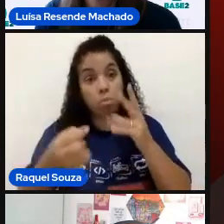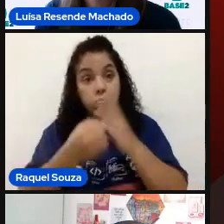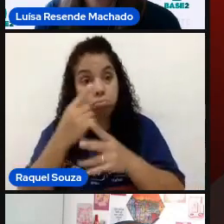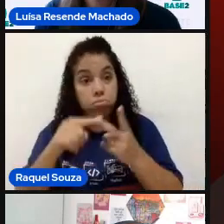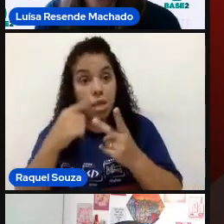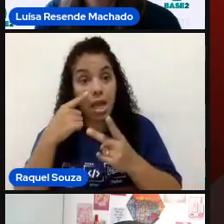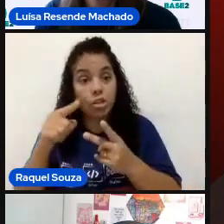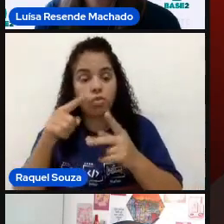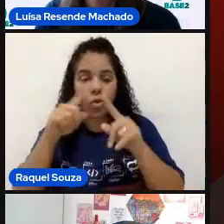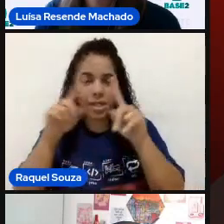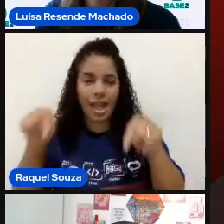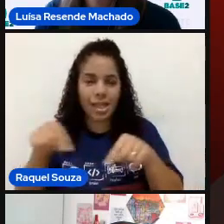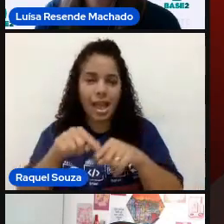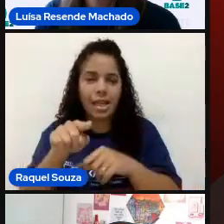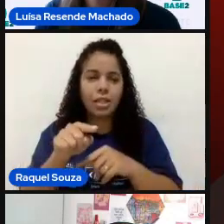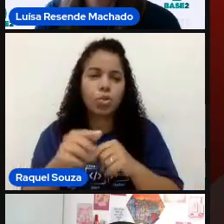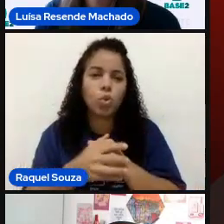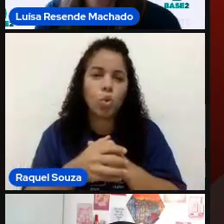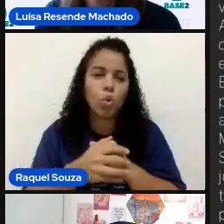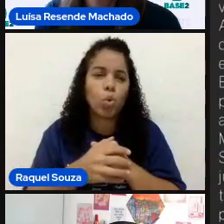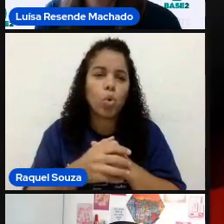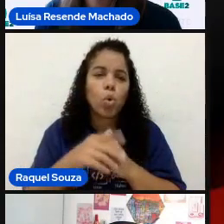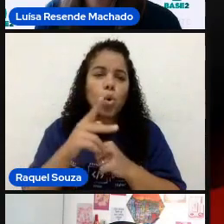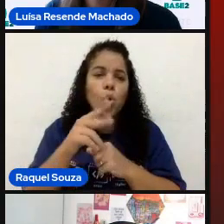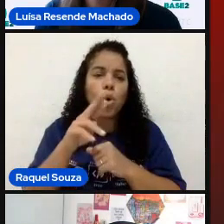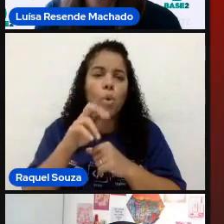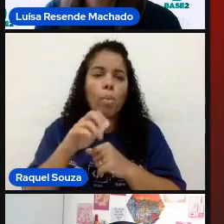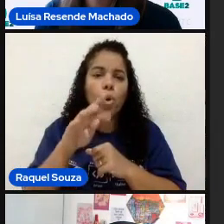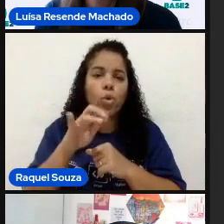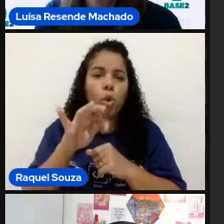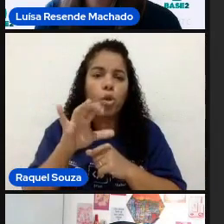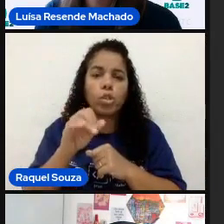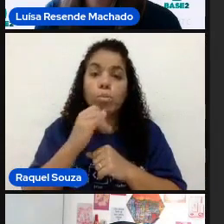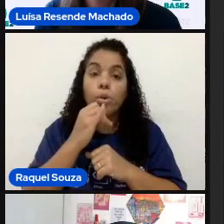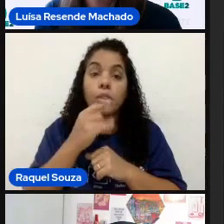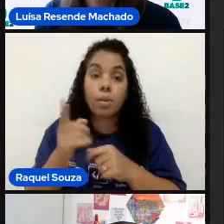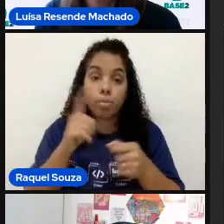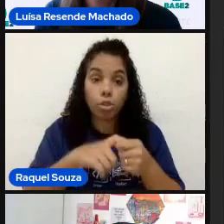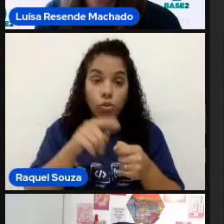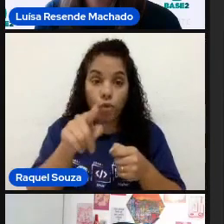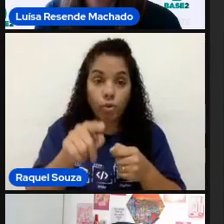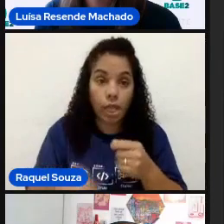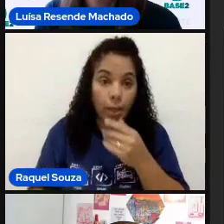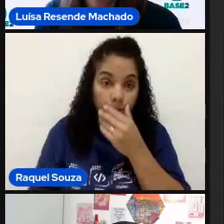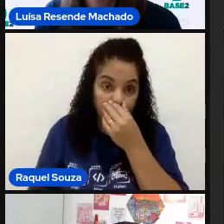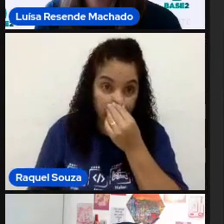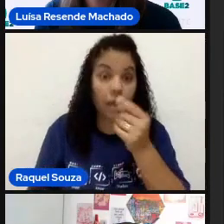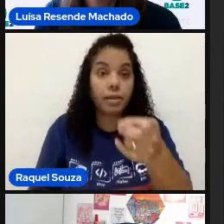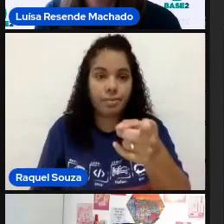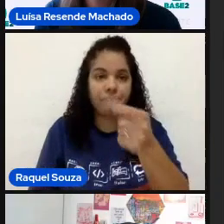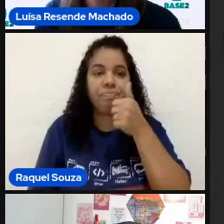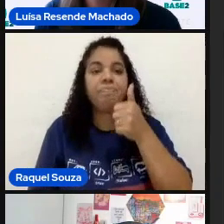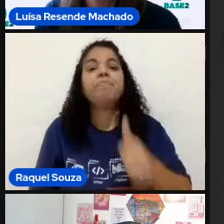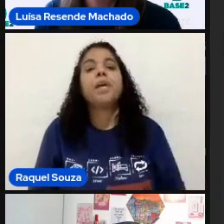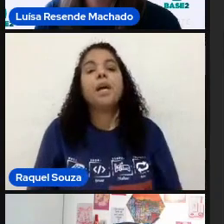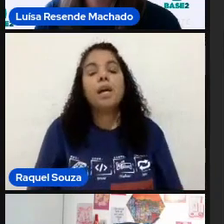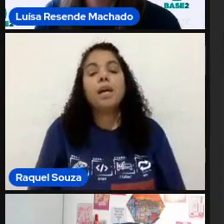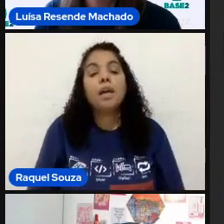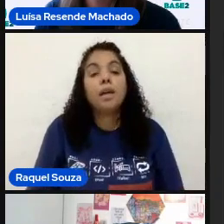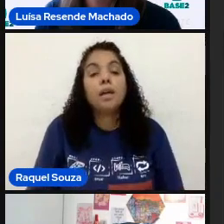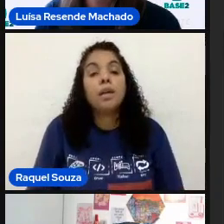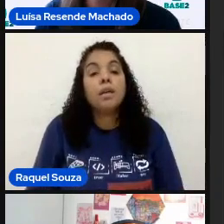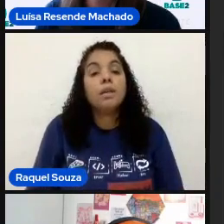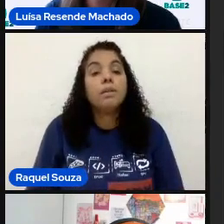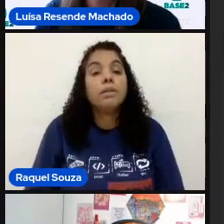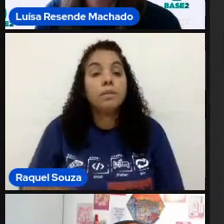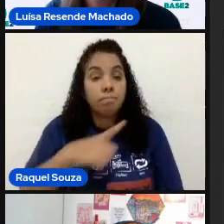na tela aqui do protótipo, deixa eu voltar aqui no protótipo. Aqui a gente tem, por exemplo, essa